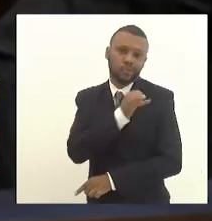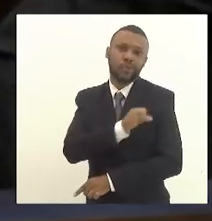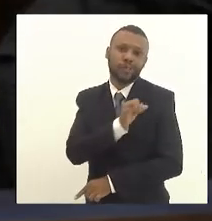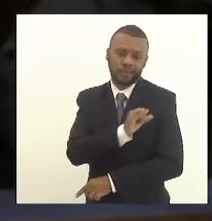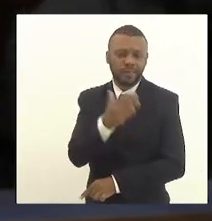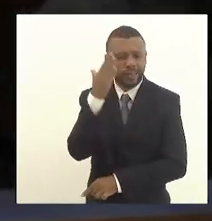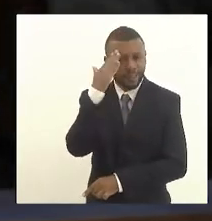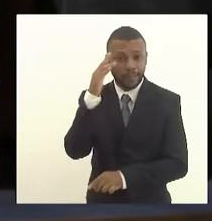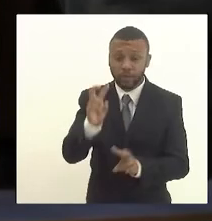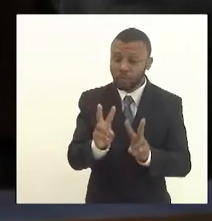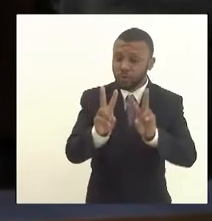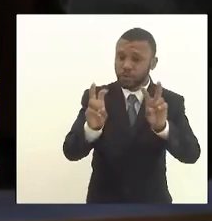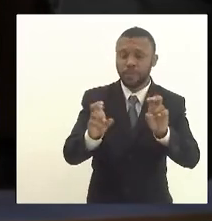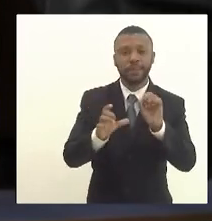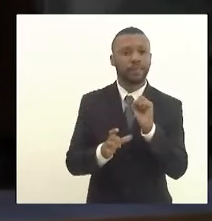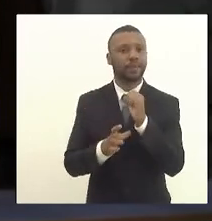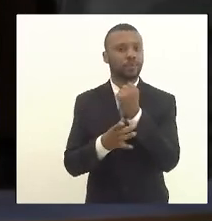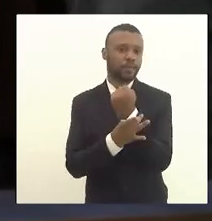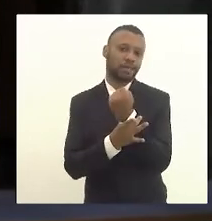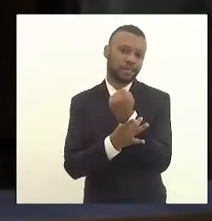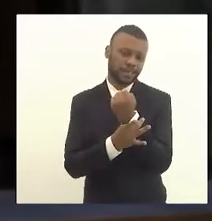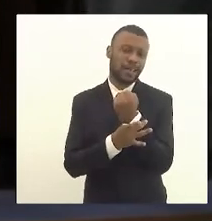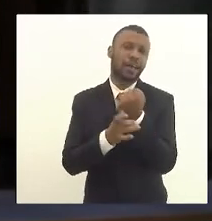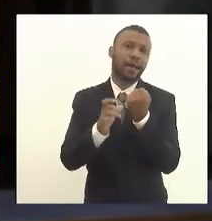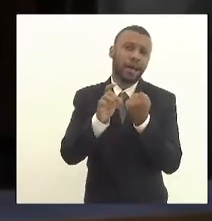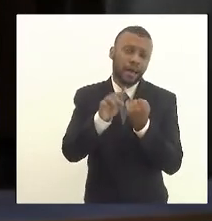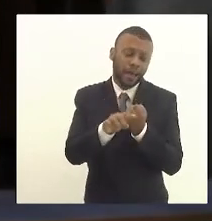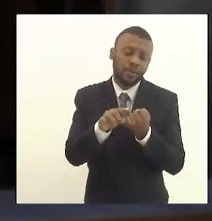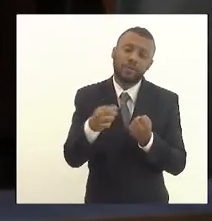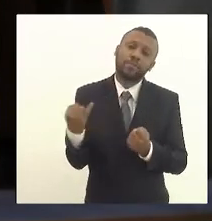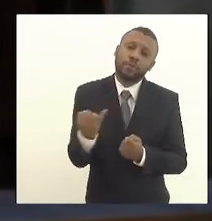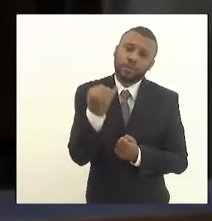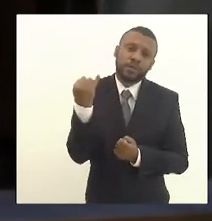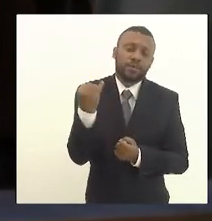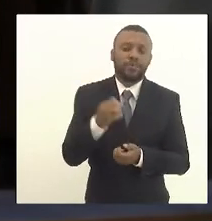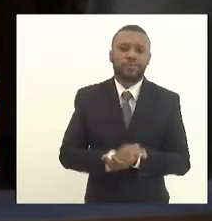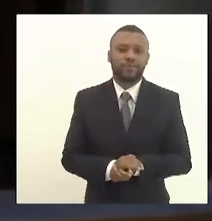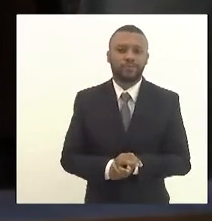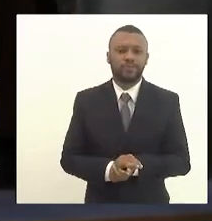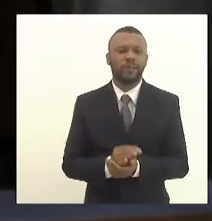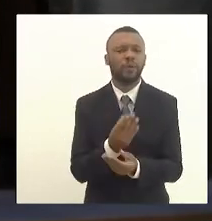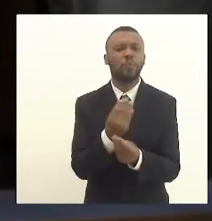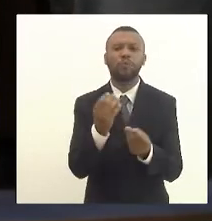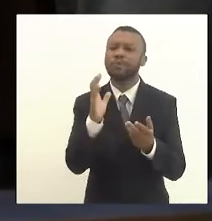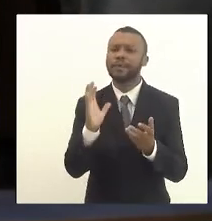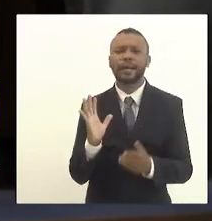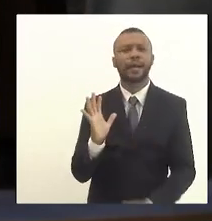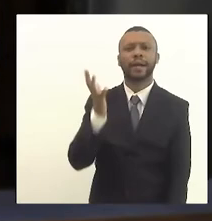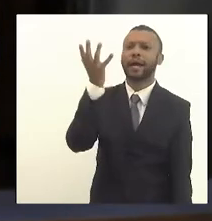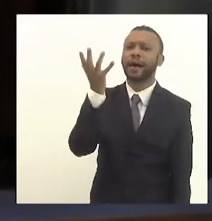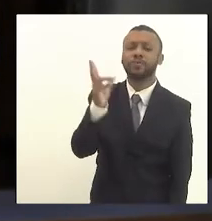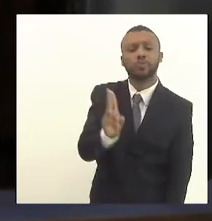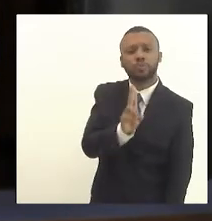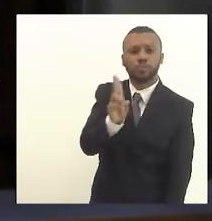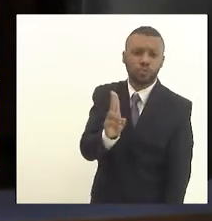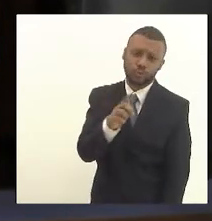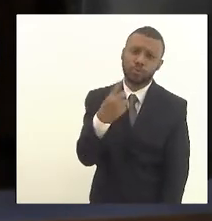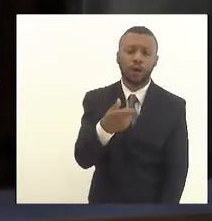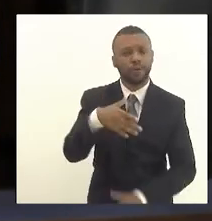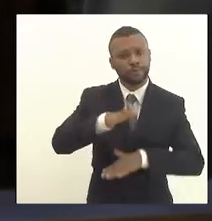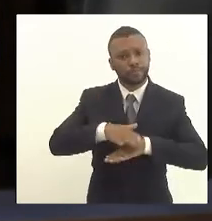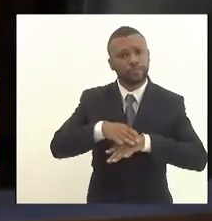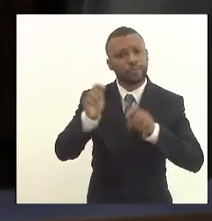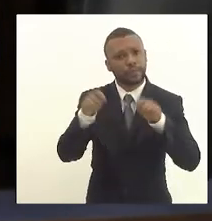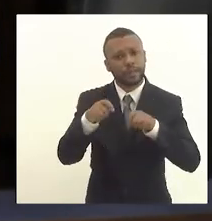todos nós. Então vamos começar com casos de uso de segurança. Quantos casos de uso nós podemos desenvolver